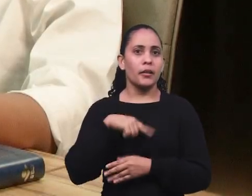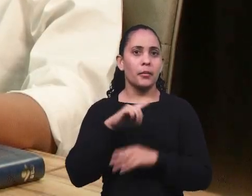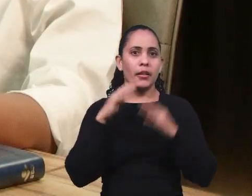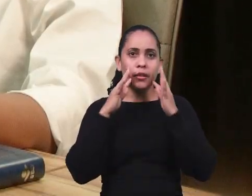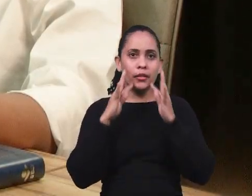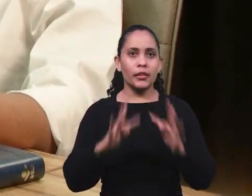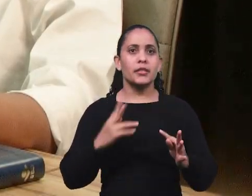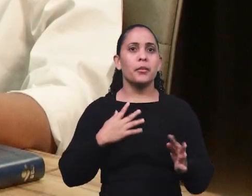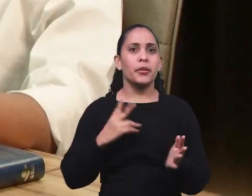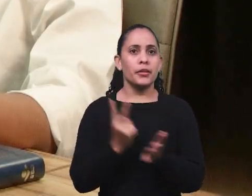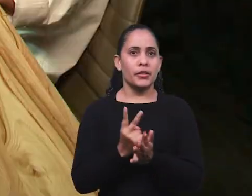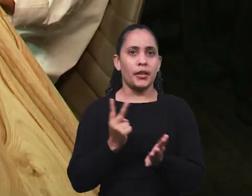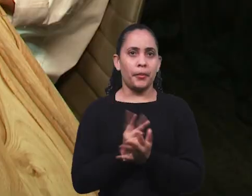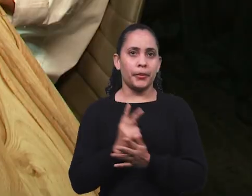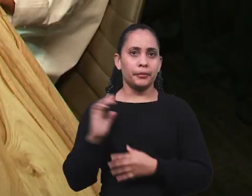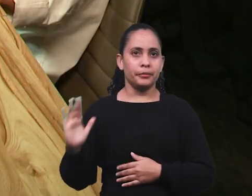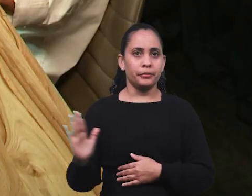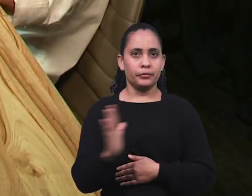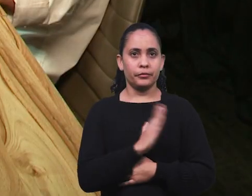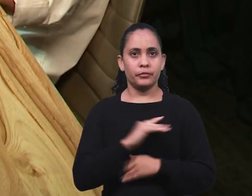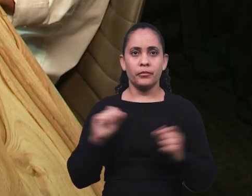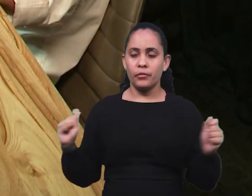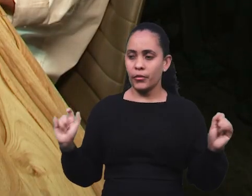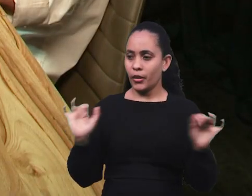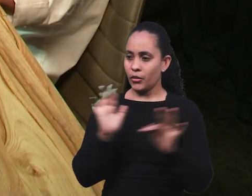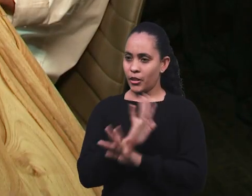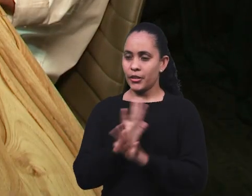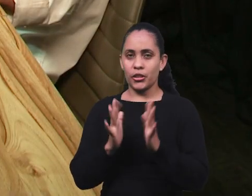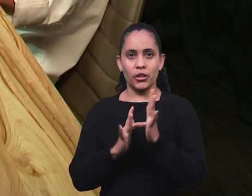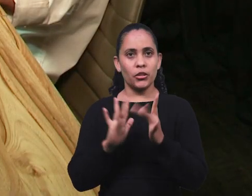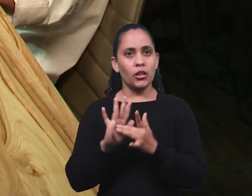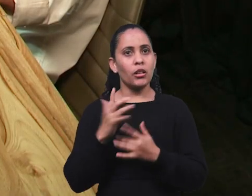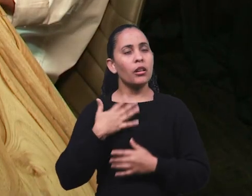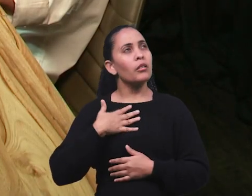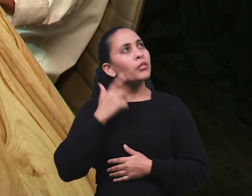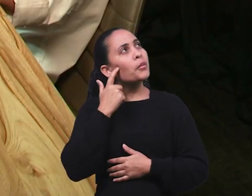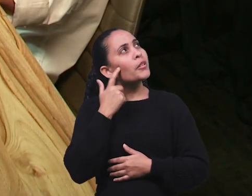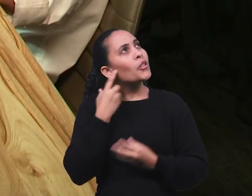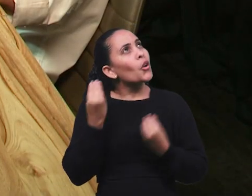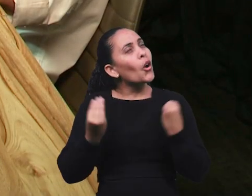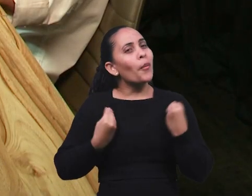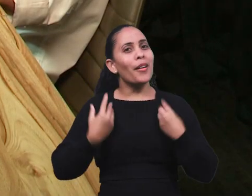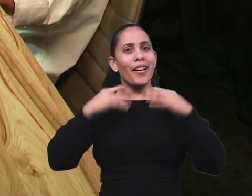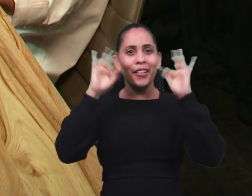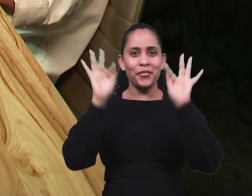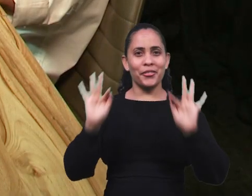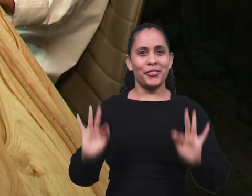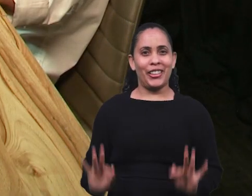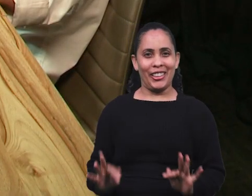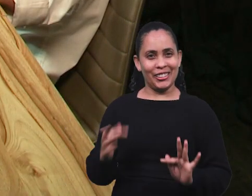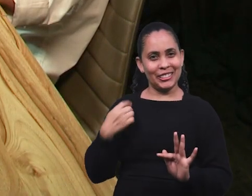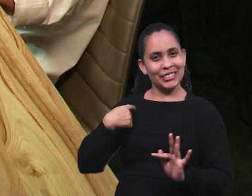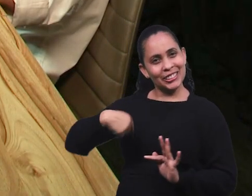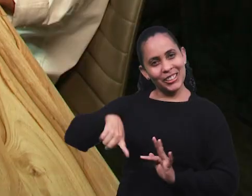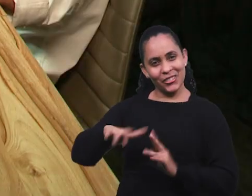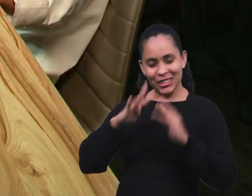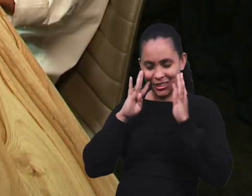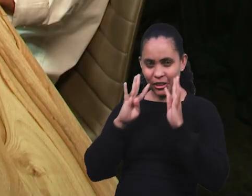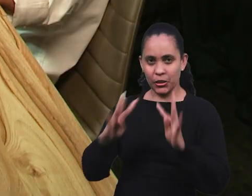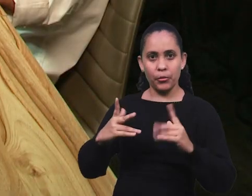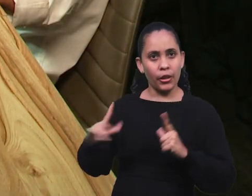testemunho, sempre. Glória a Deus, que bênção. Eu posso imaginar como que é feliz, né? Sim, levar esse muito. testemunho,